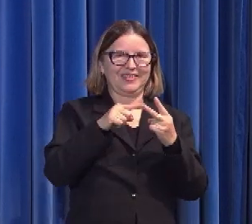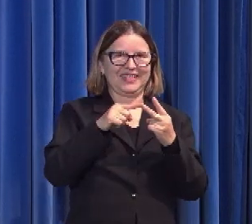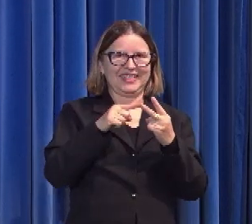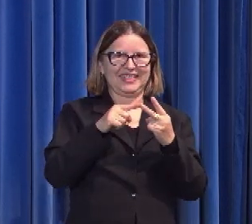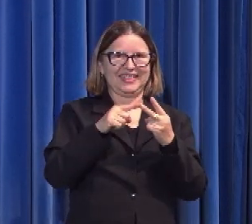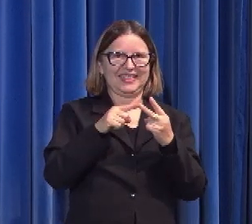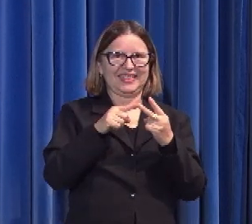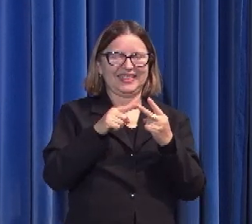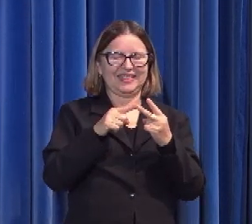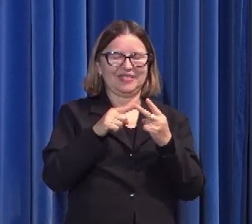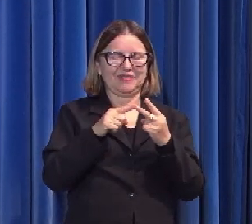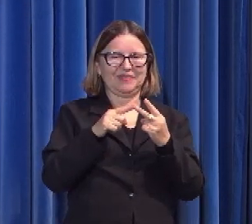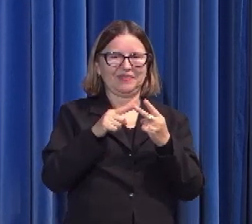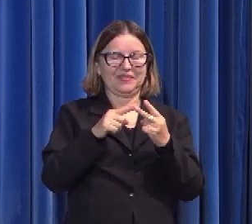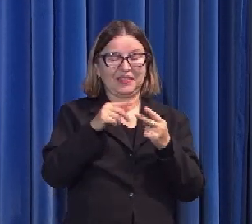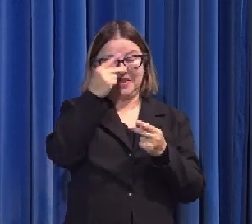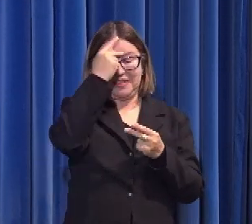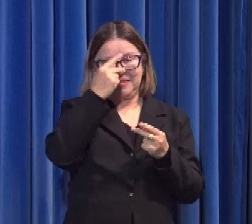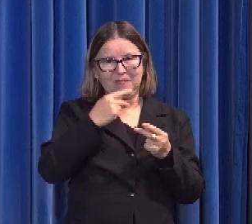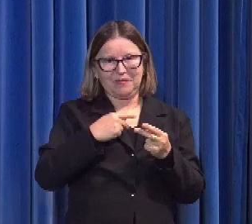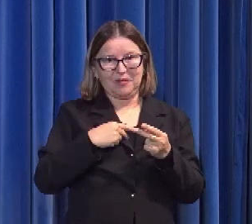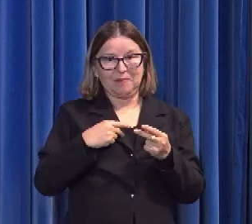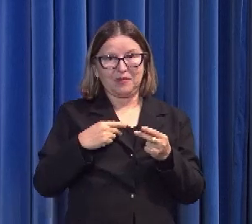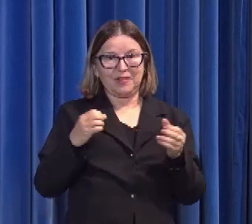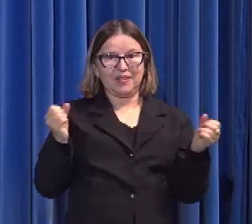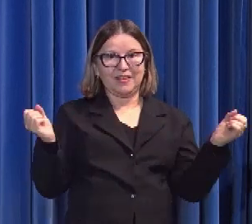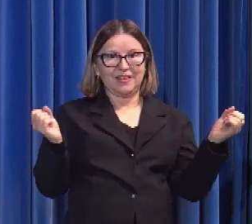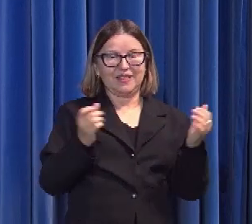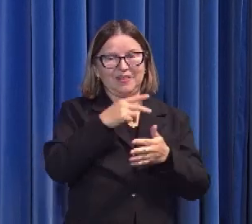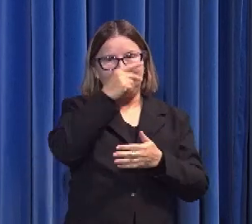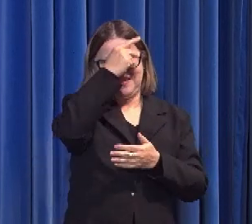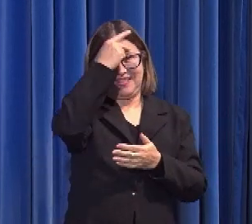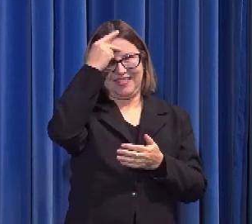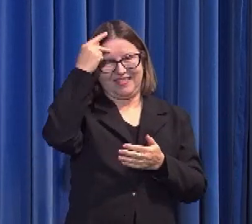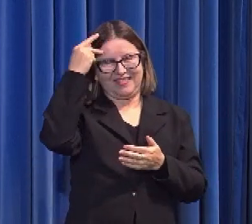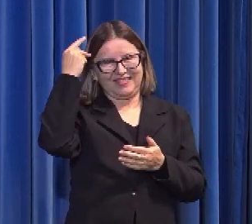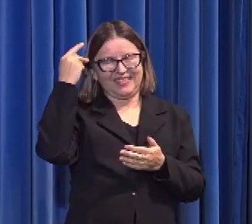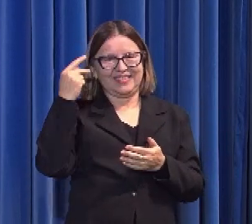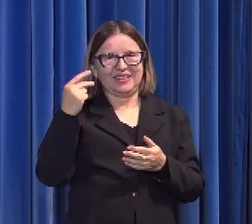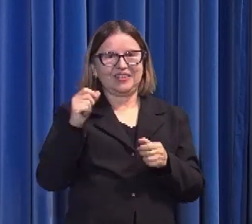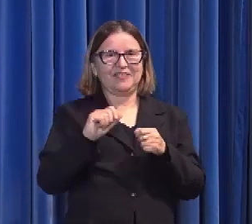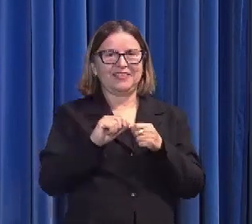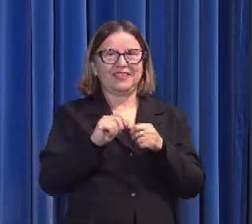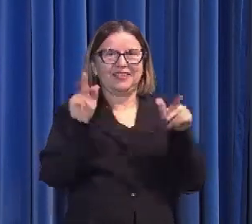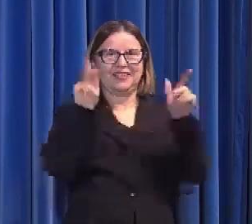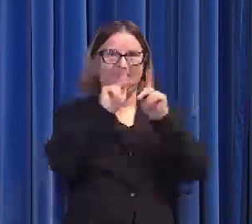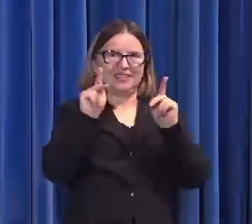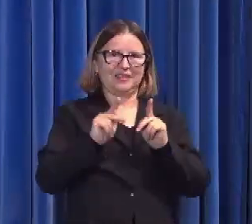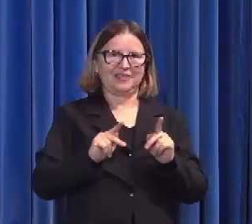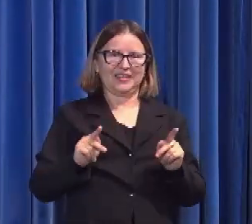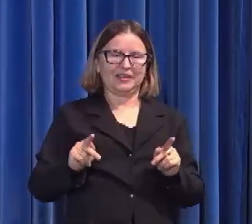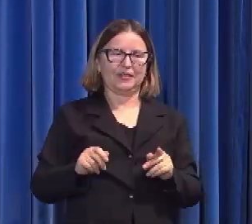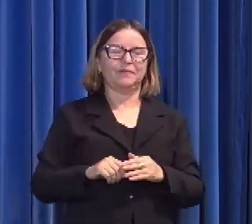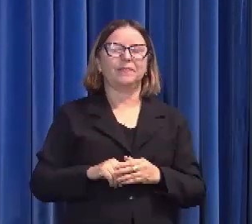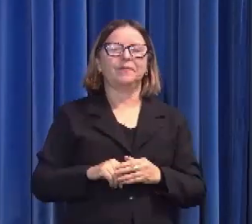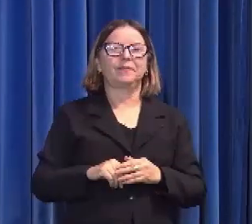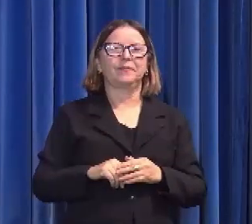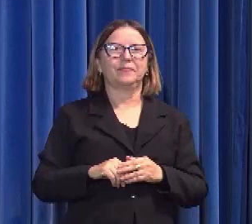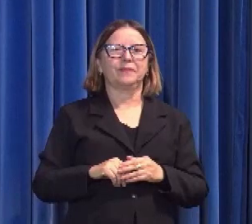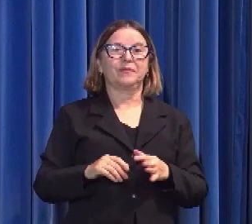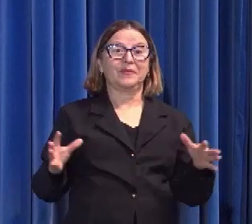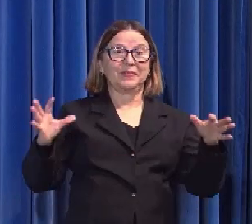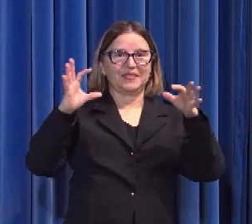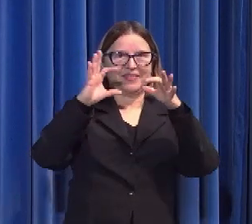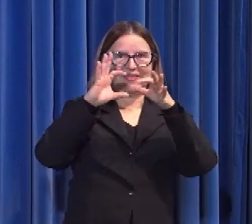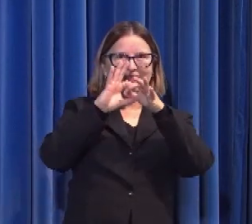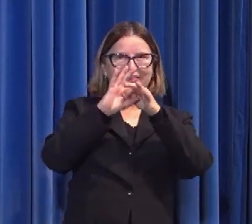criasse em si mesmo um novo homem fazendo a paz E aí a todos vocês me